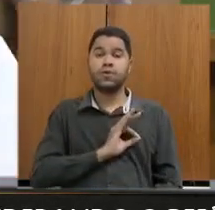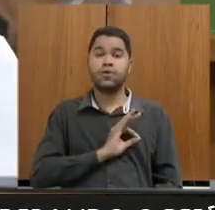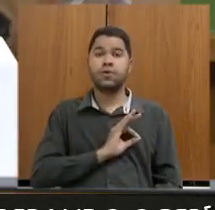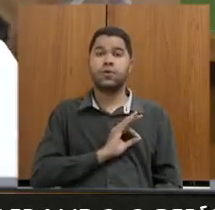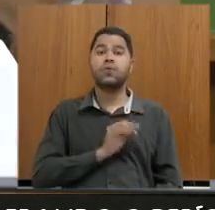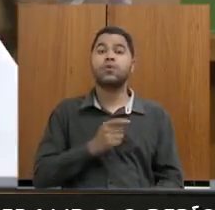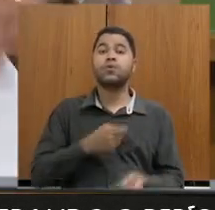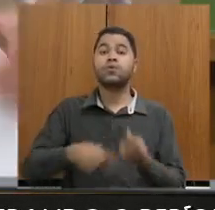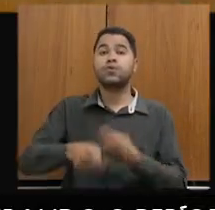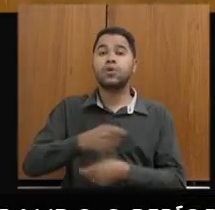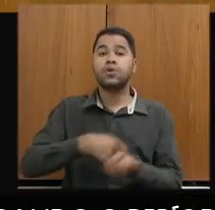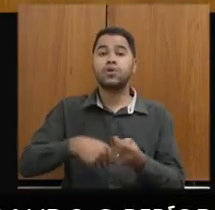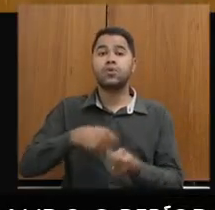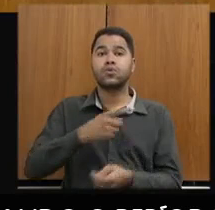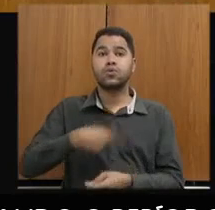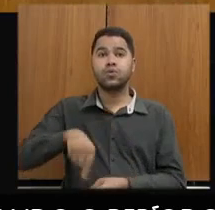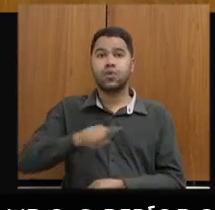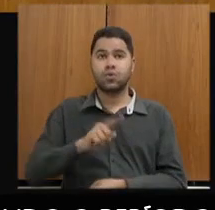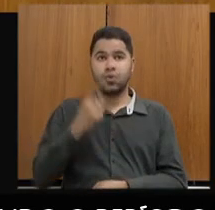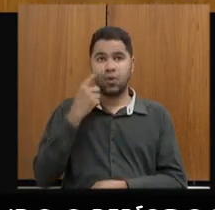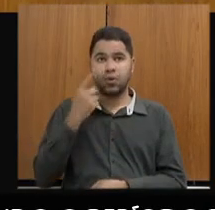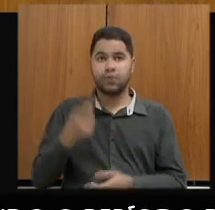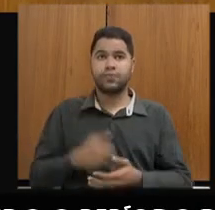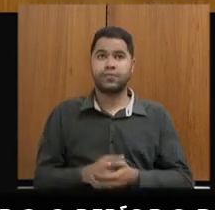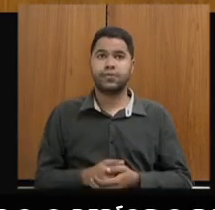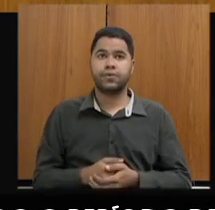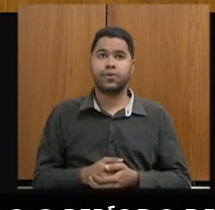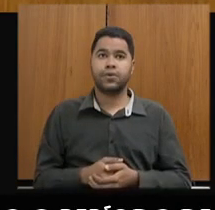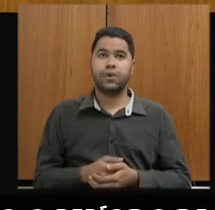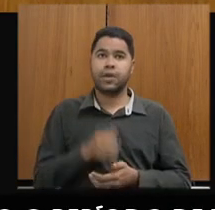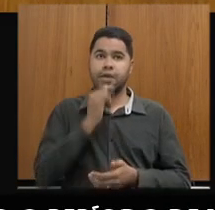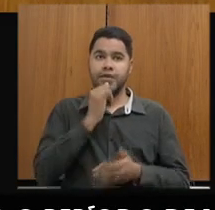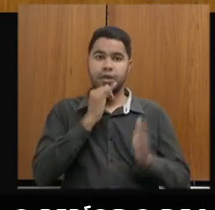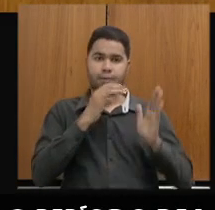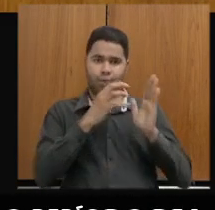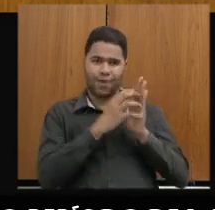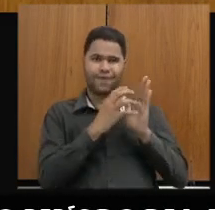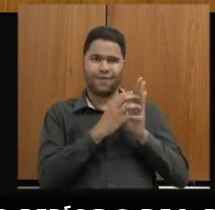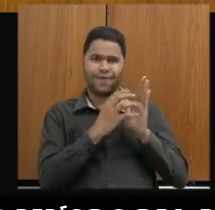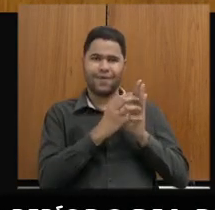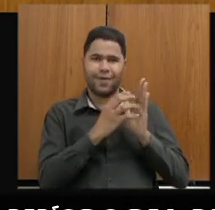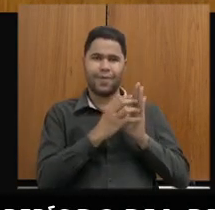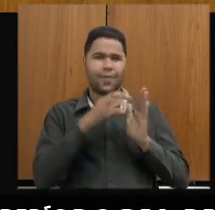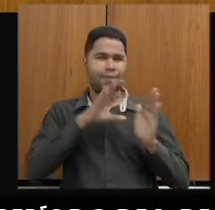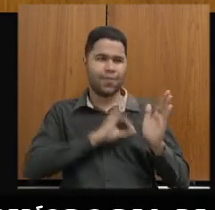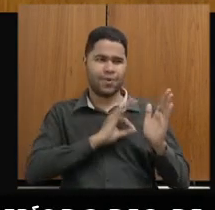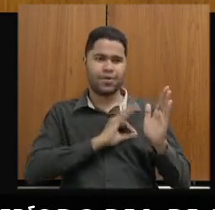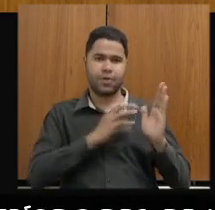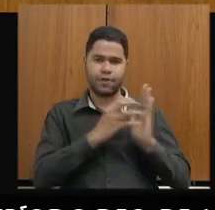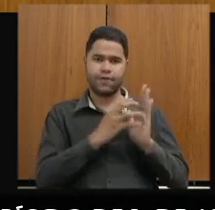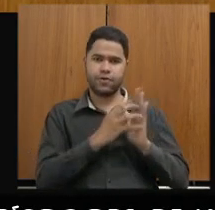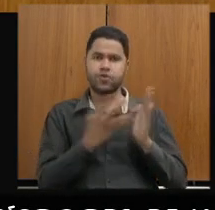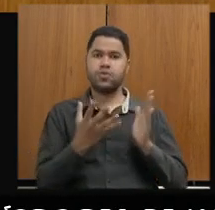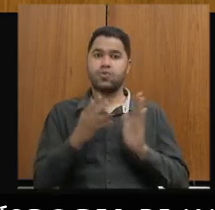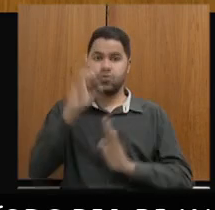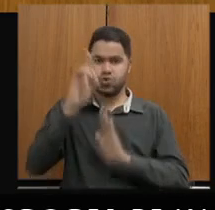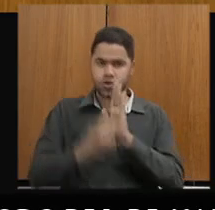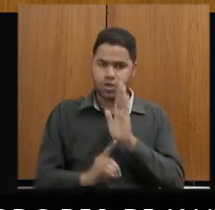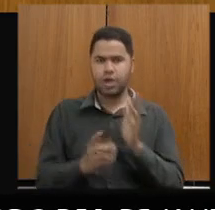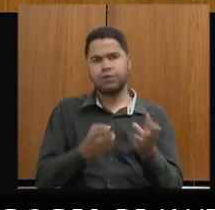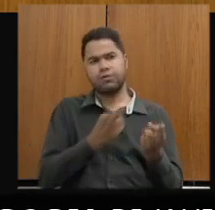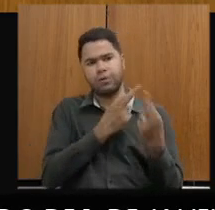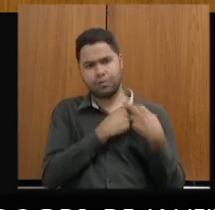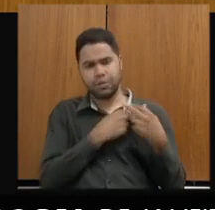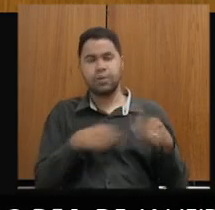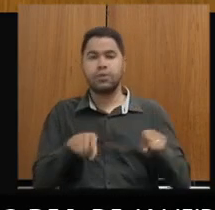então de gestão do nosso efetivo além de cuidar né do efetivo como o a os direitos os deveres